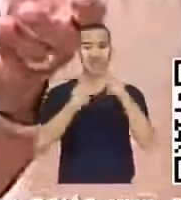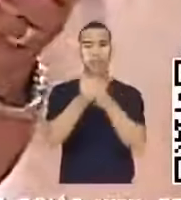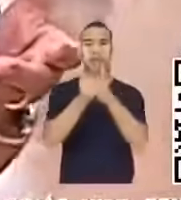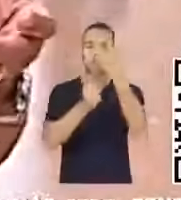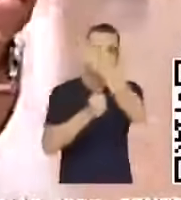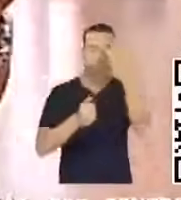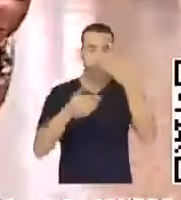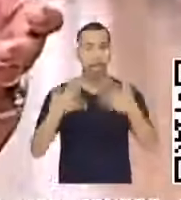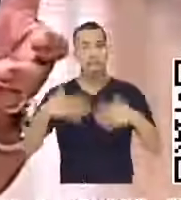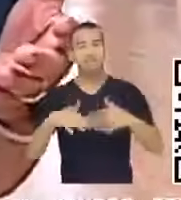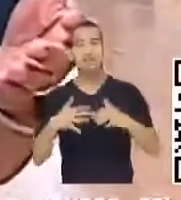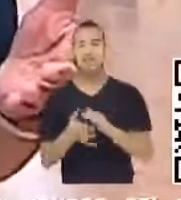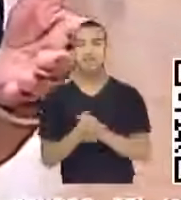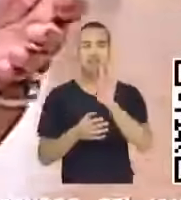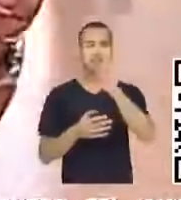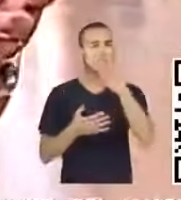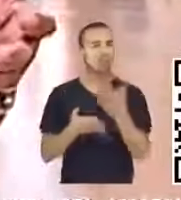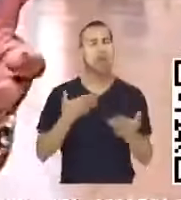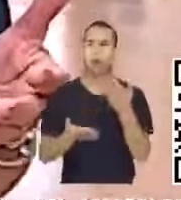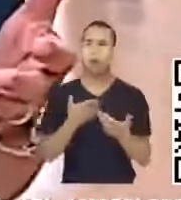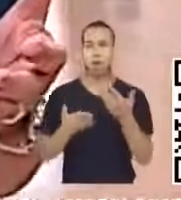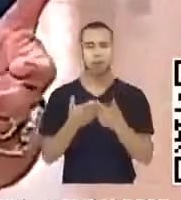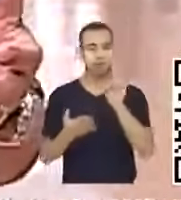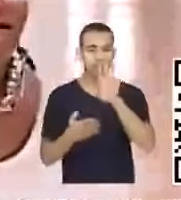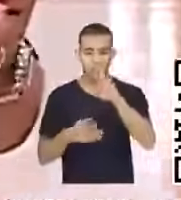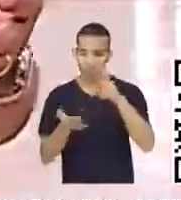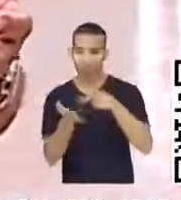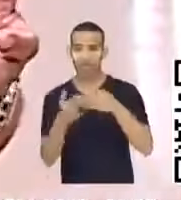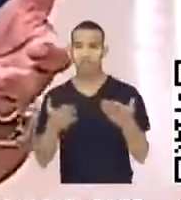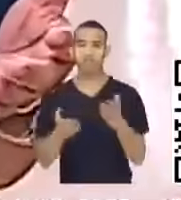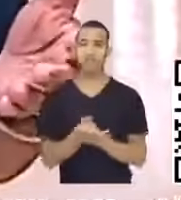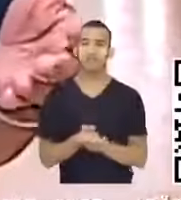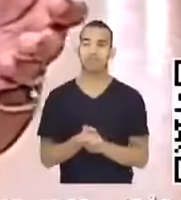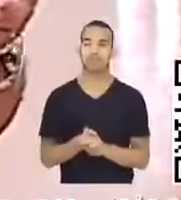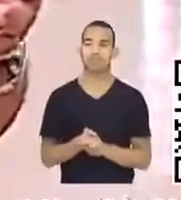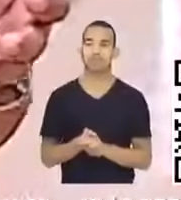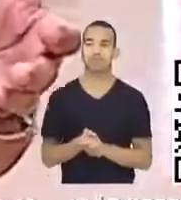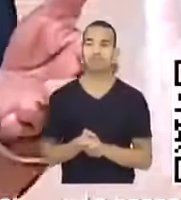uma frita uma batida só derrota É verdade